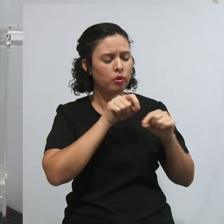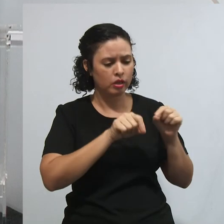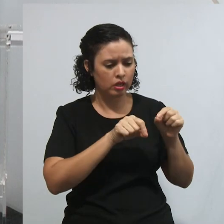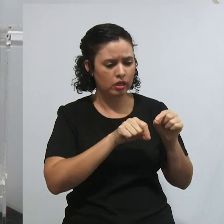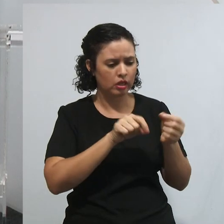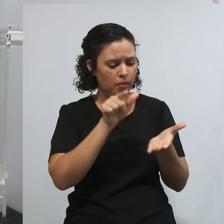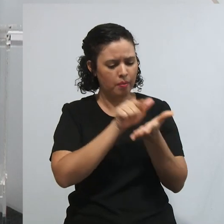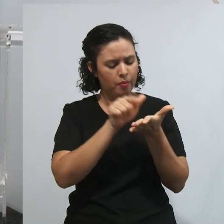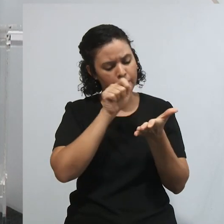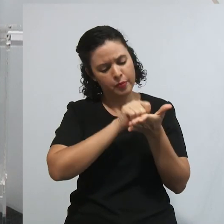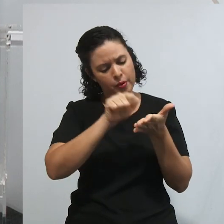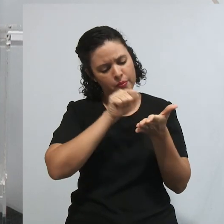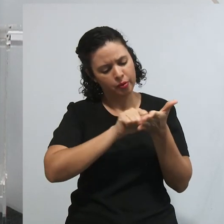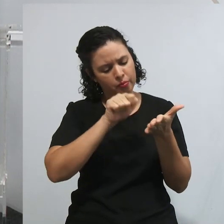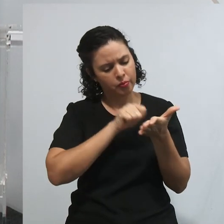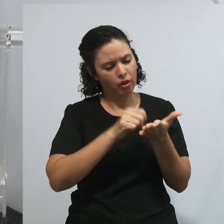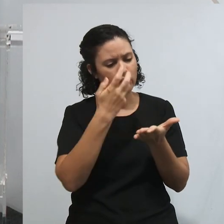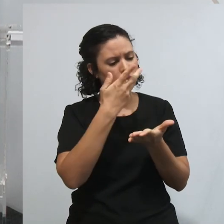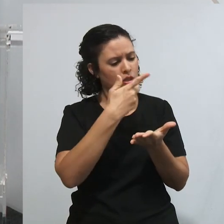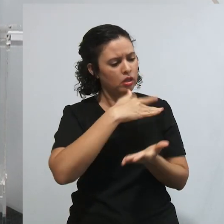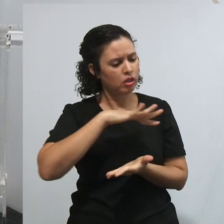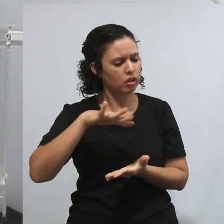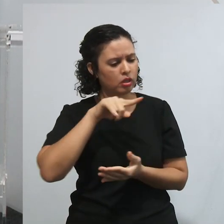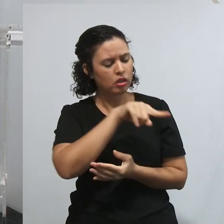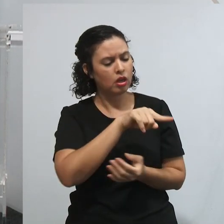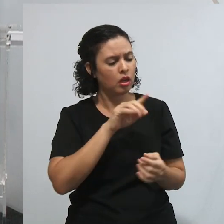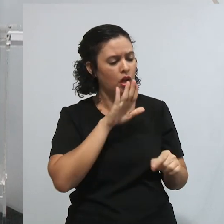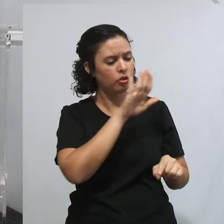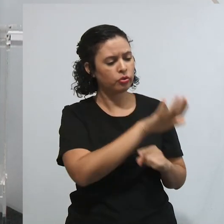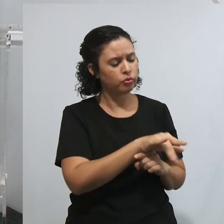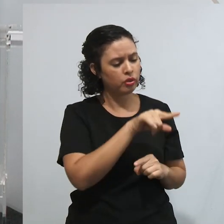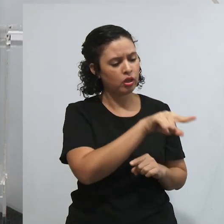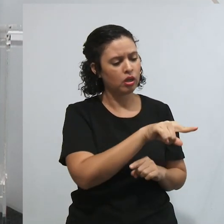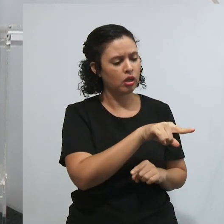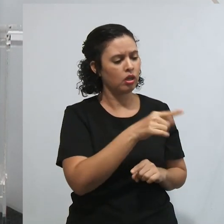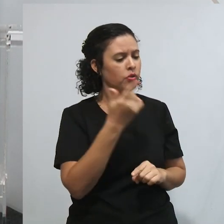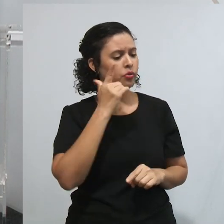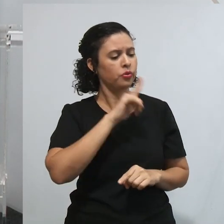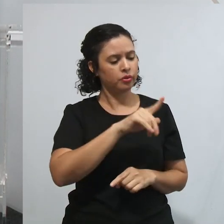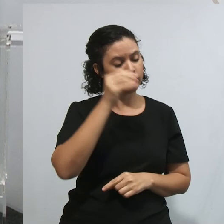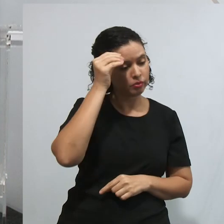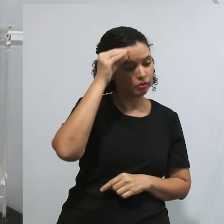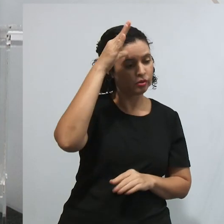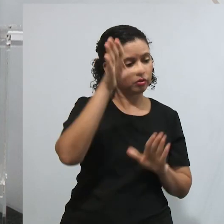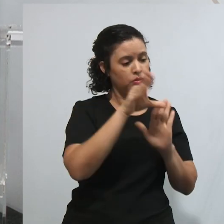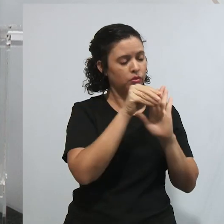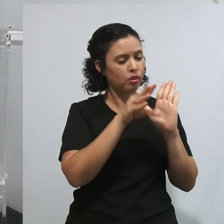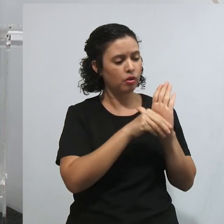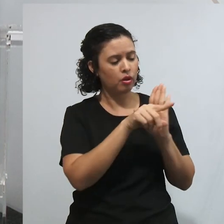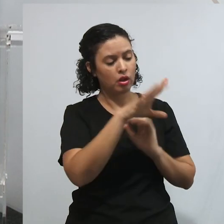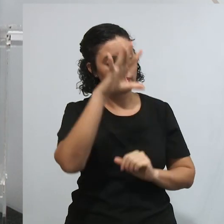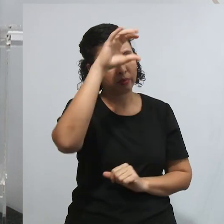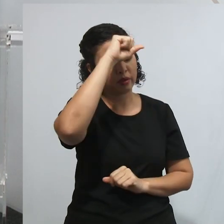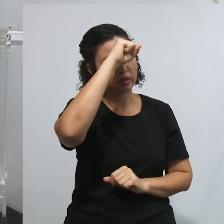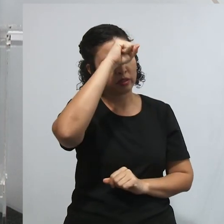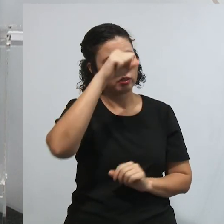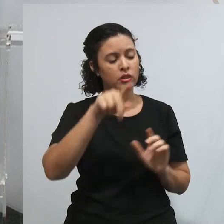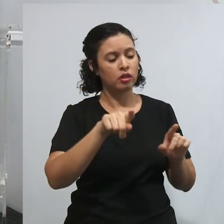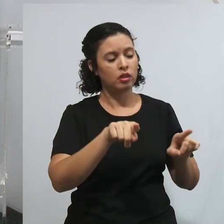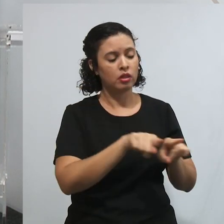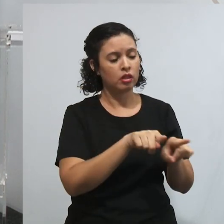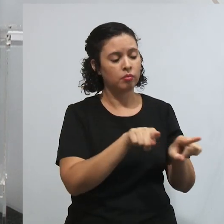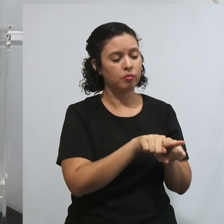que planeja situações para que a criança, para que o sujeito se aproprie dos conhecimentos que já foram produzidos